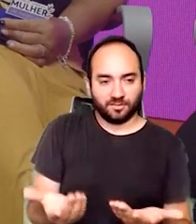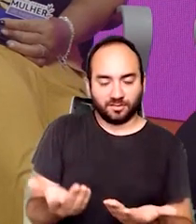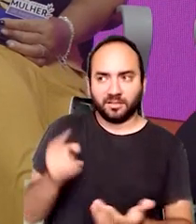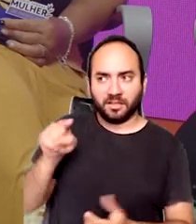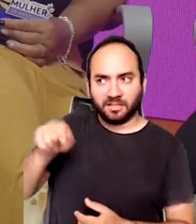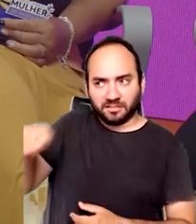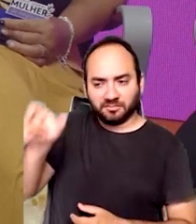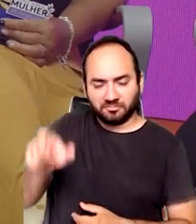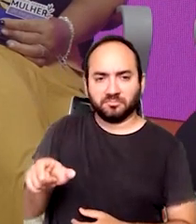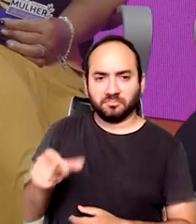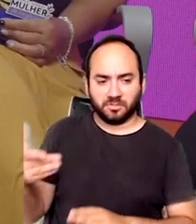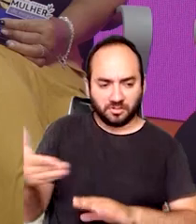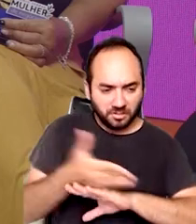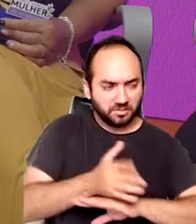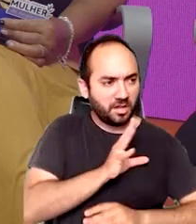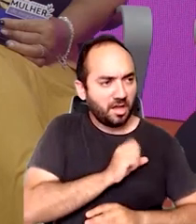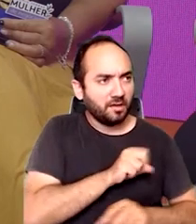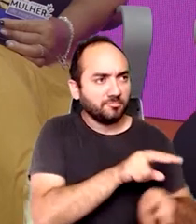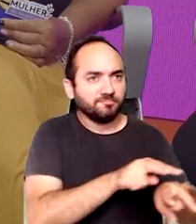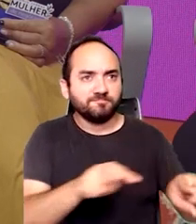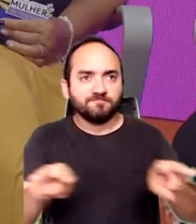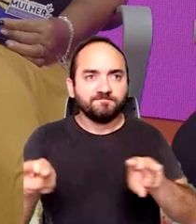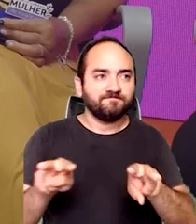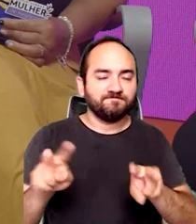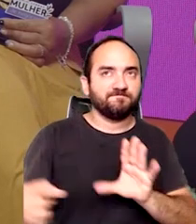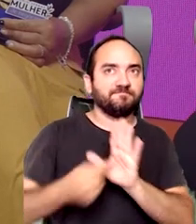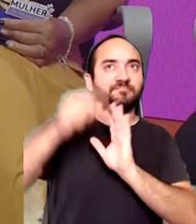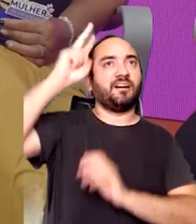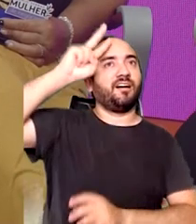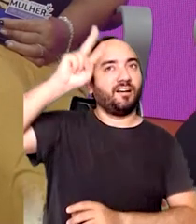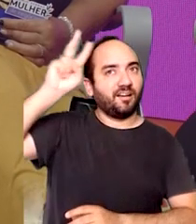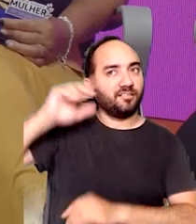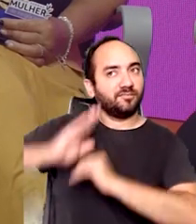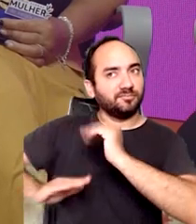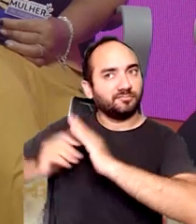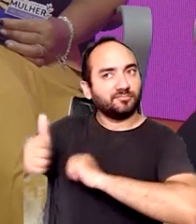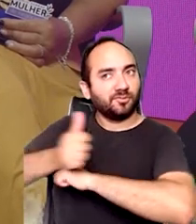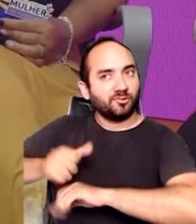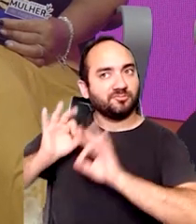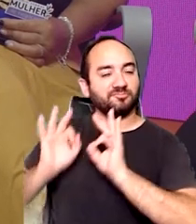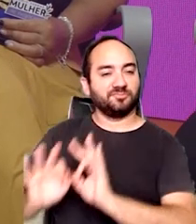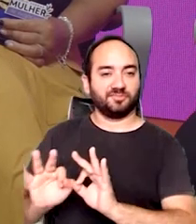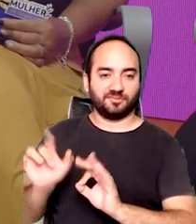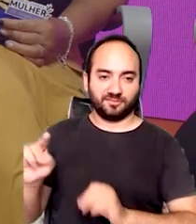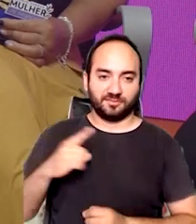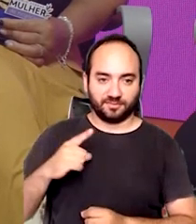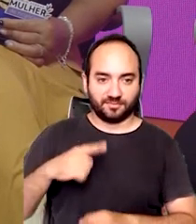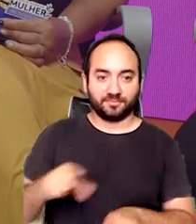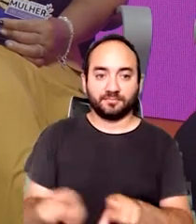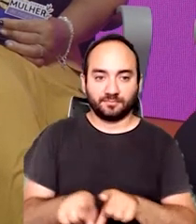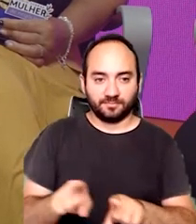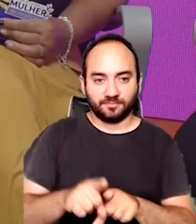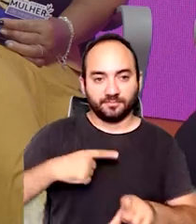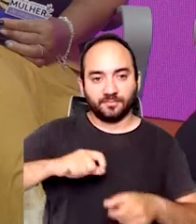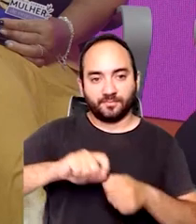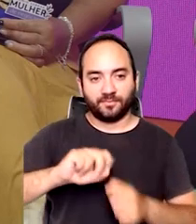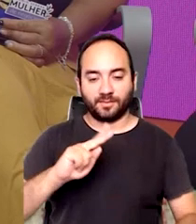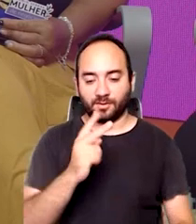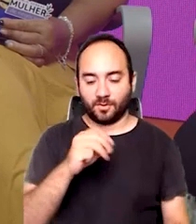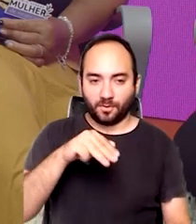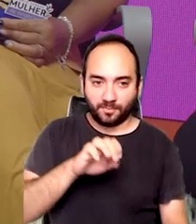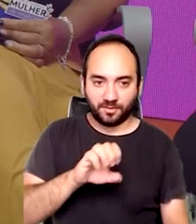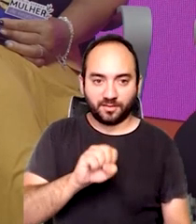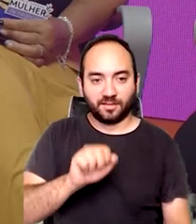Poxa ela ela passou aqui com o amor dela e deixou aqui tudo do da forma que tem que ser também faço o meu